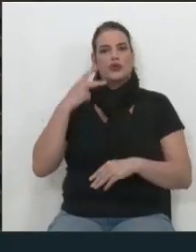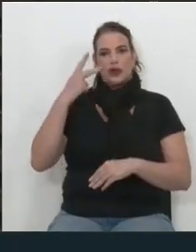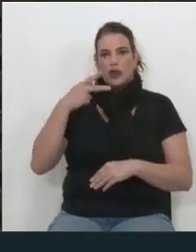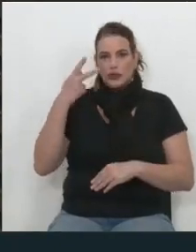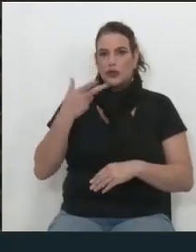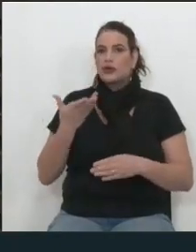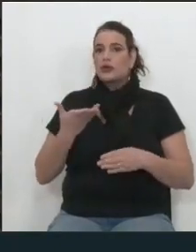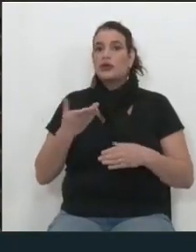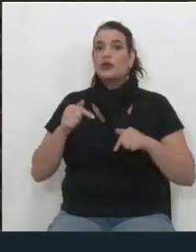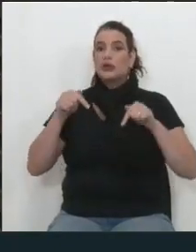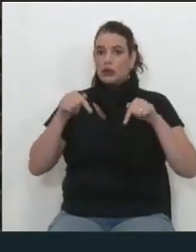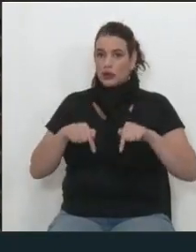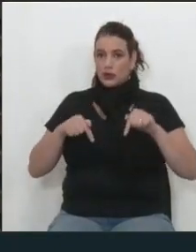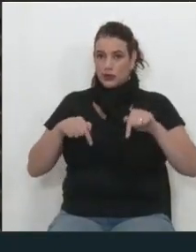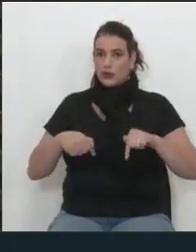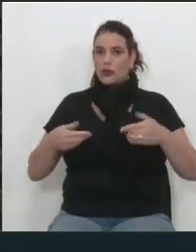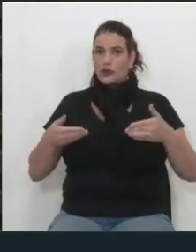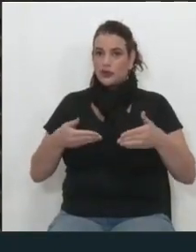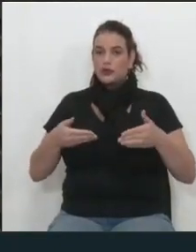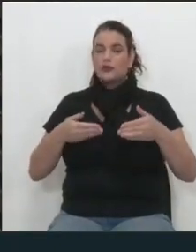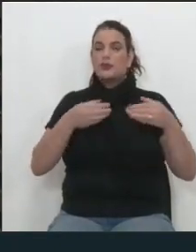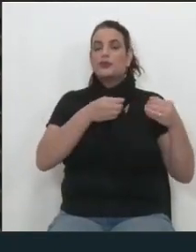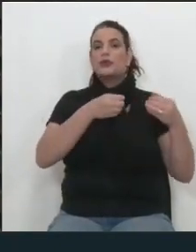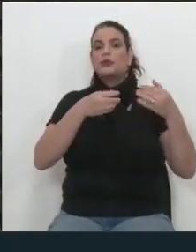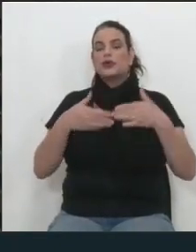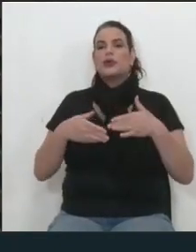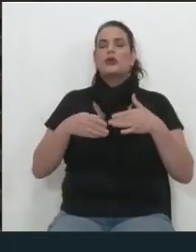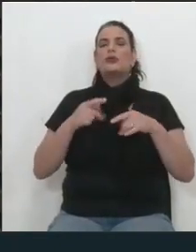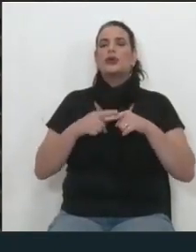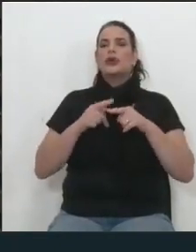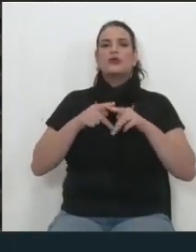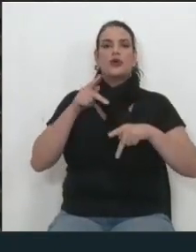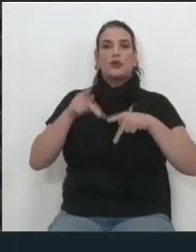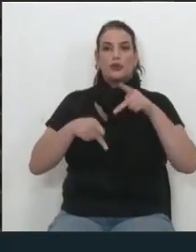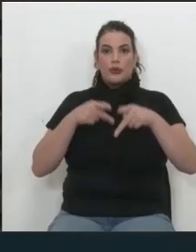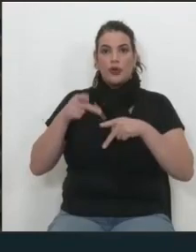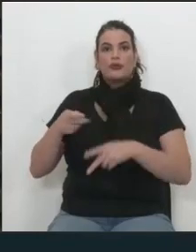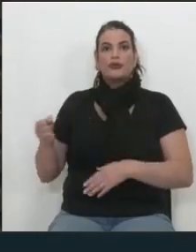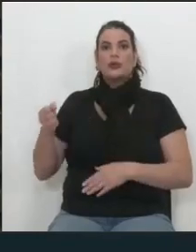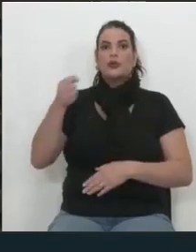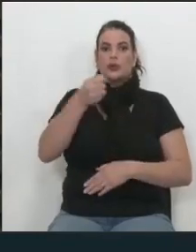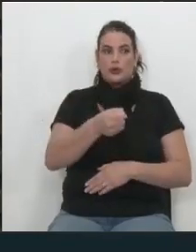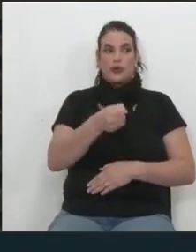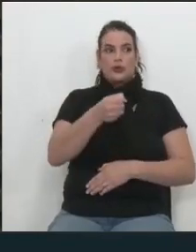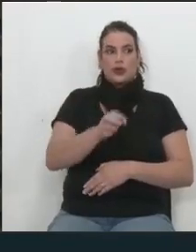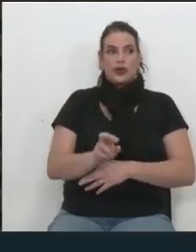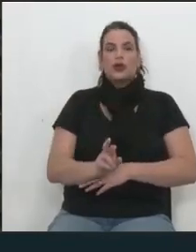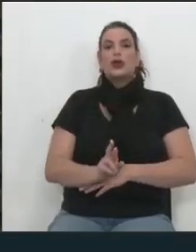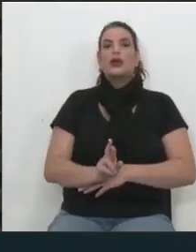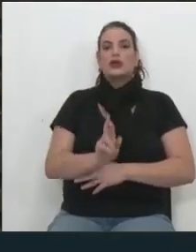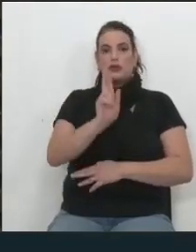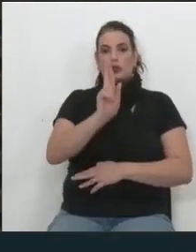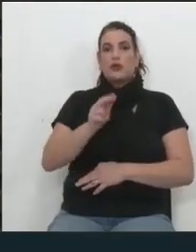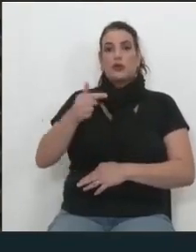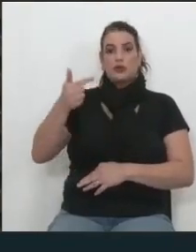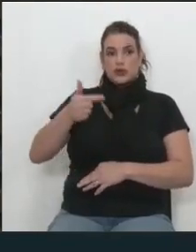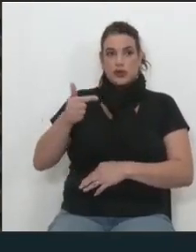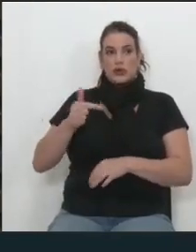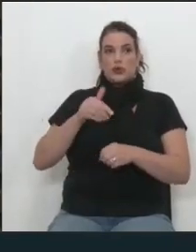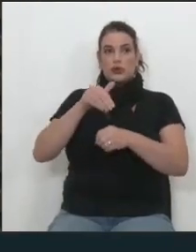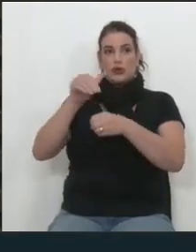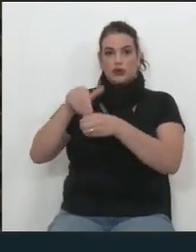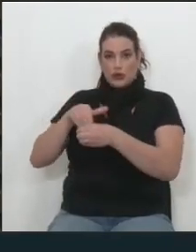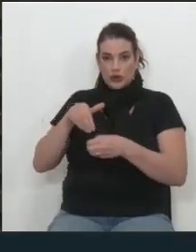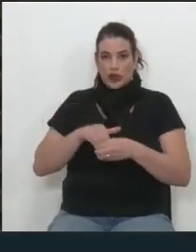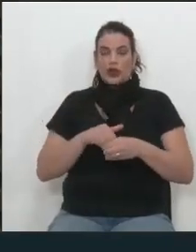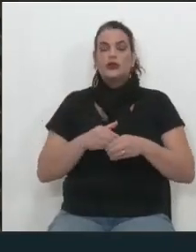Eu vim aqui porque foi o povo que me colocou como segundo colocado, como conselheiro